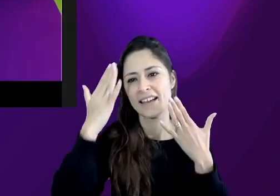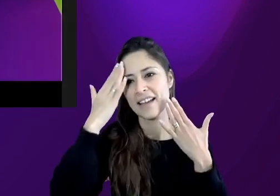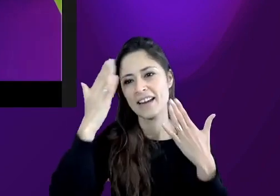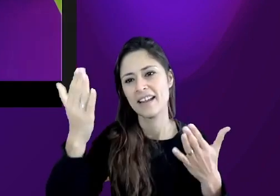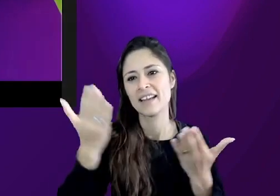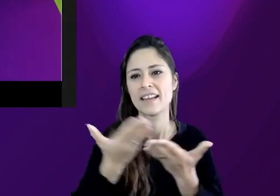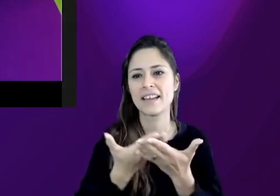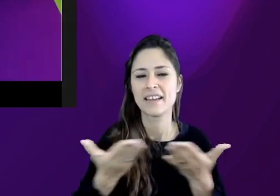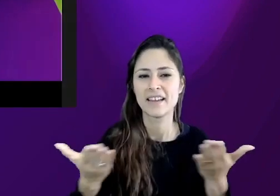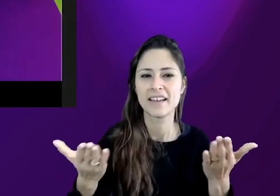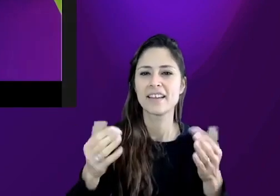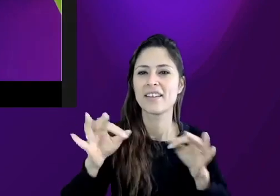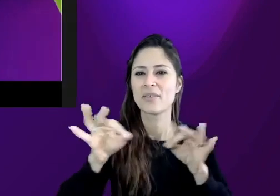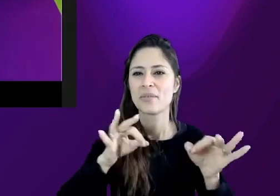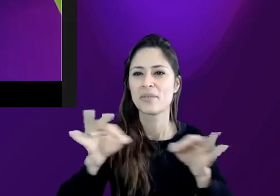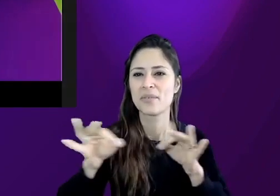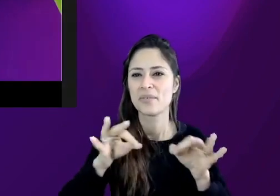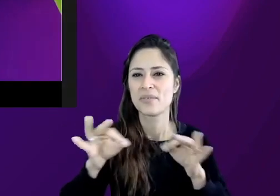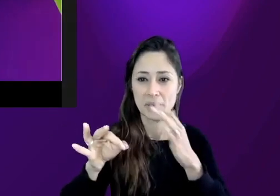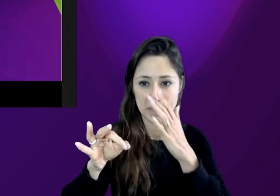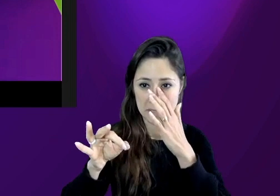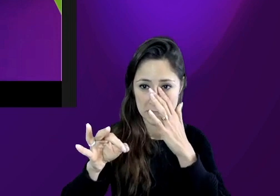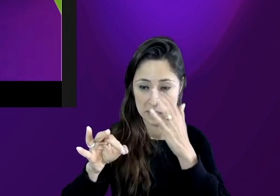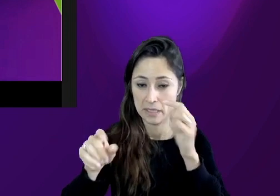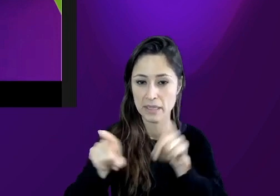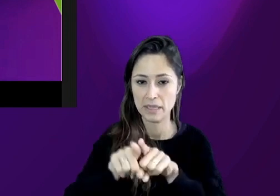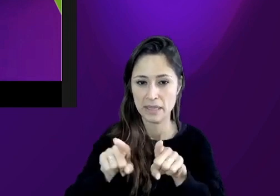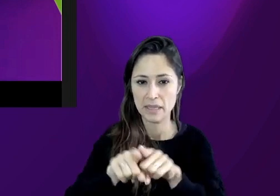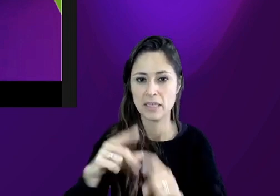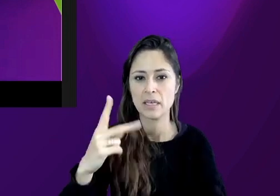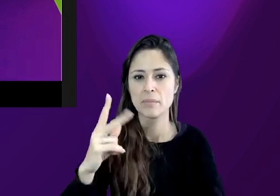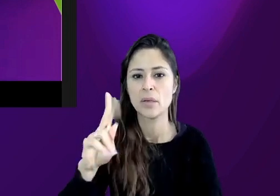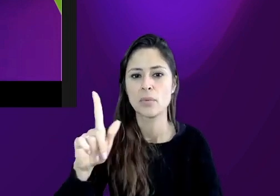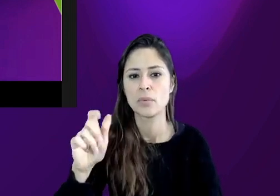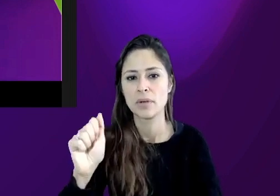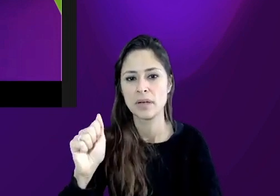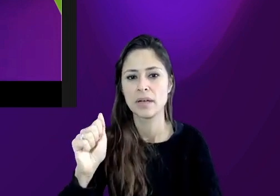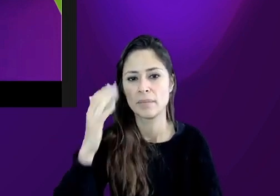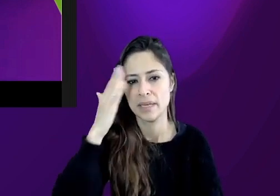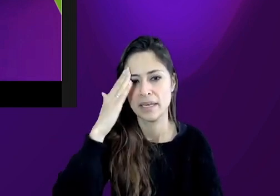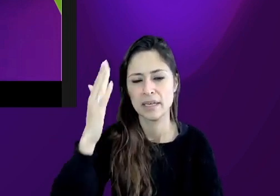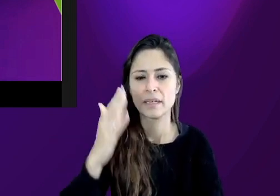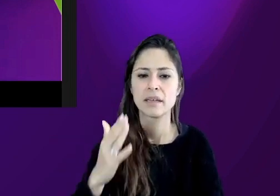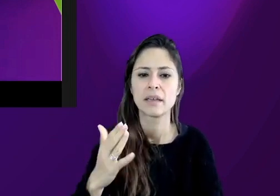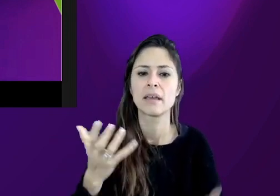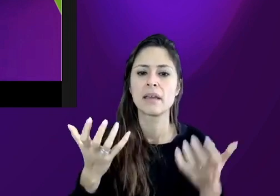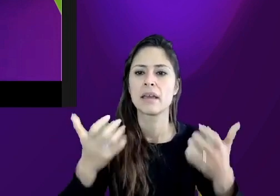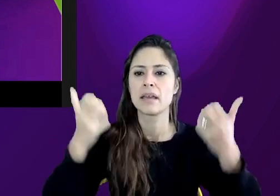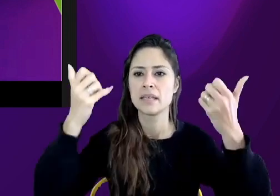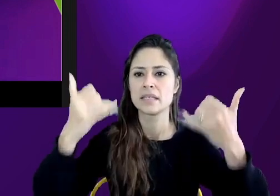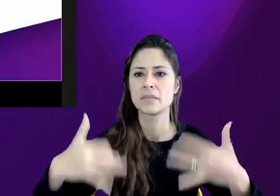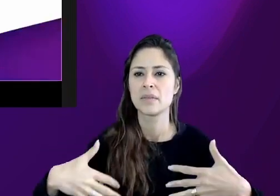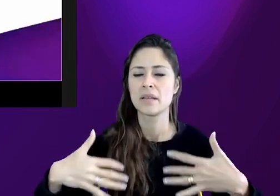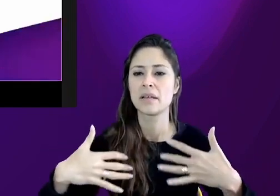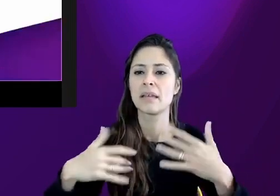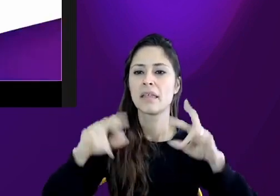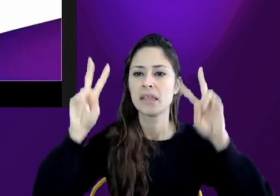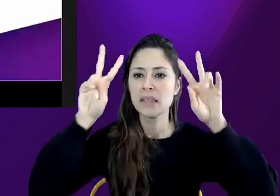comissão organizadora, ao Dr. Rogério Puga, pelo convite, para falar um pouquinho sobre um